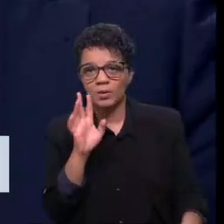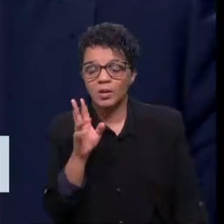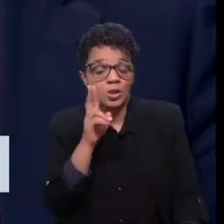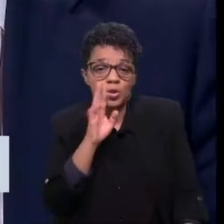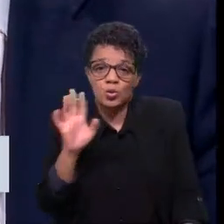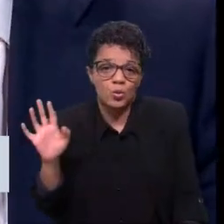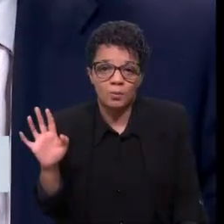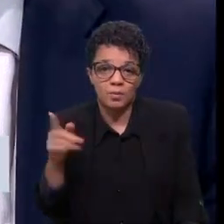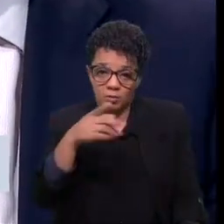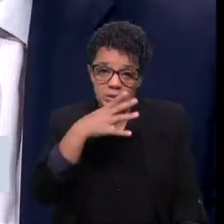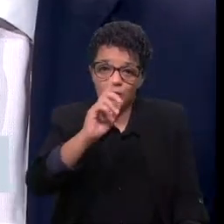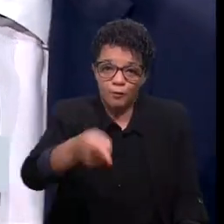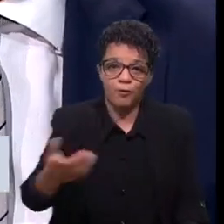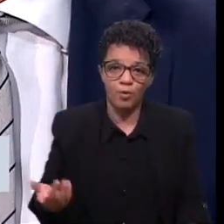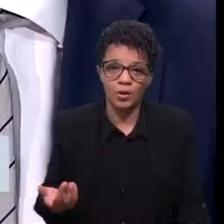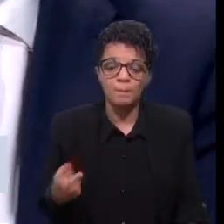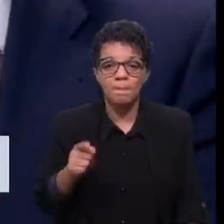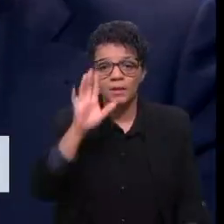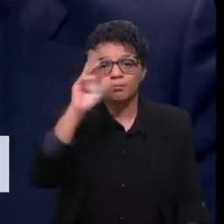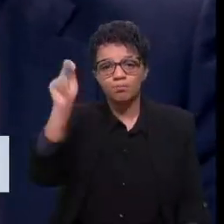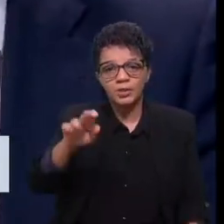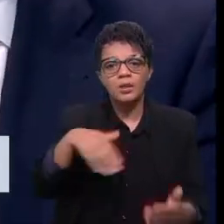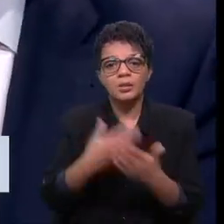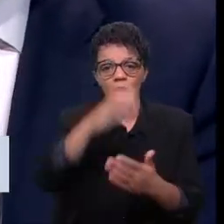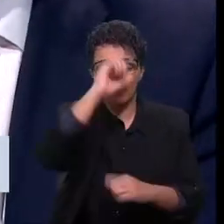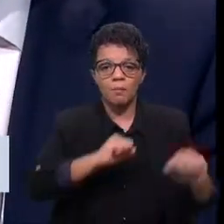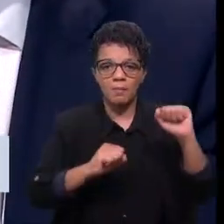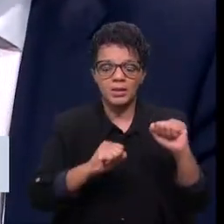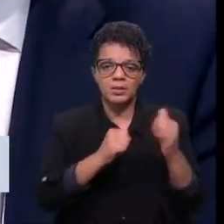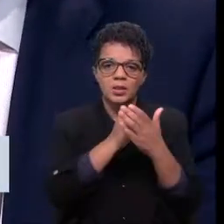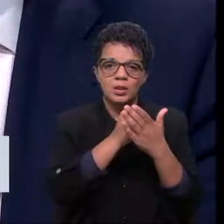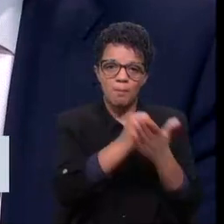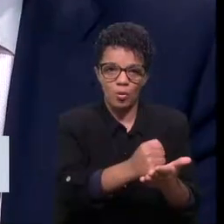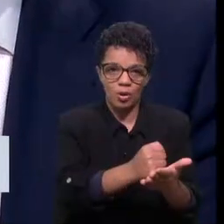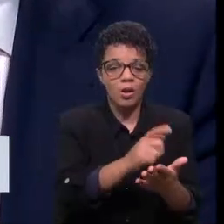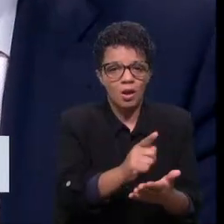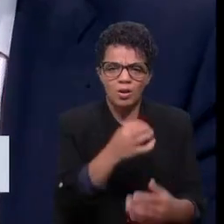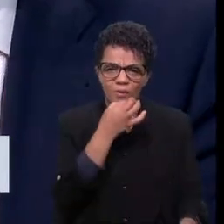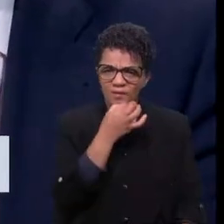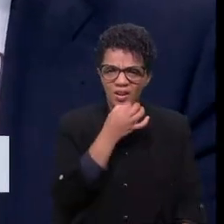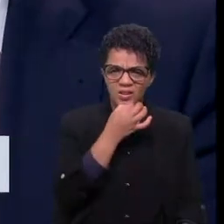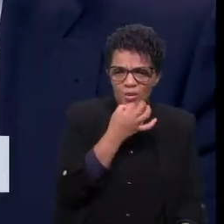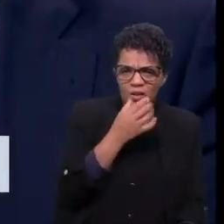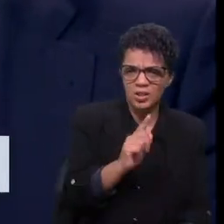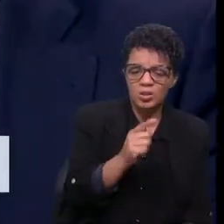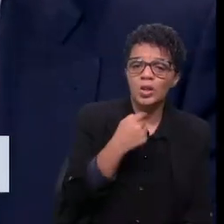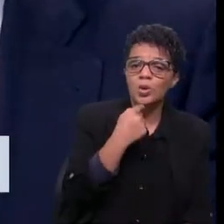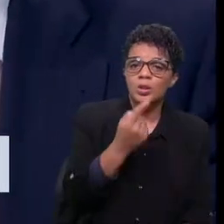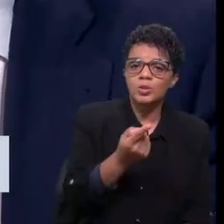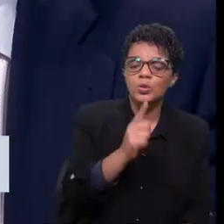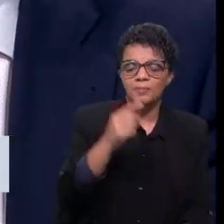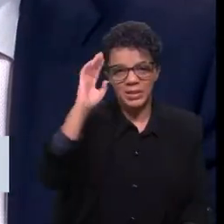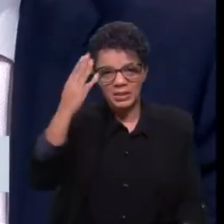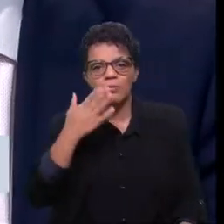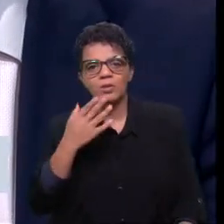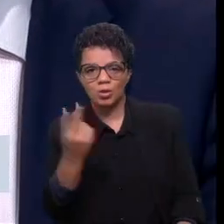desculp O que disse foi que se isso acontecer vai viabilizar o governo do PS agora dis nada o que